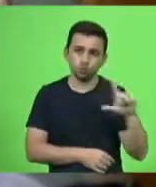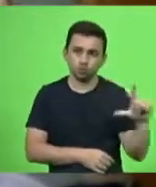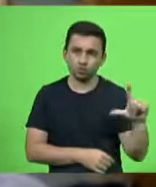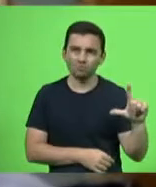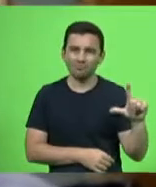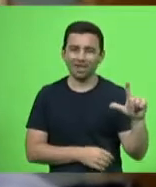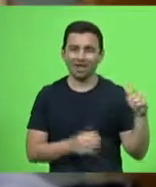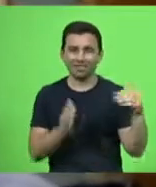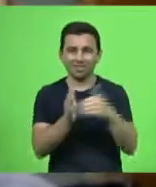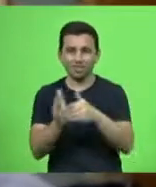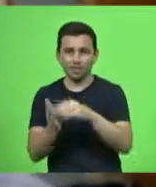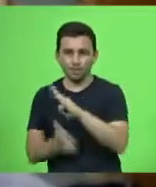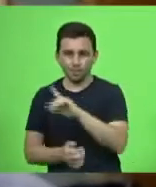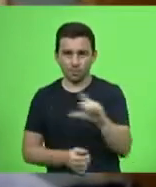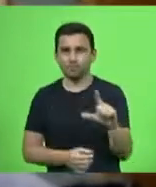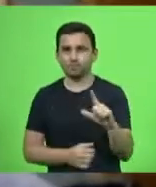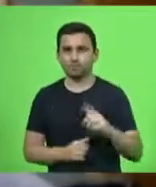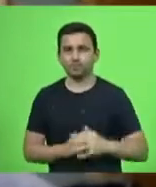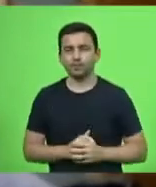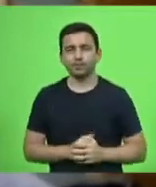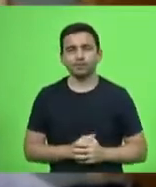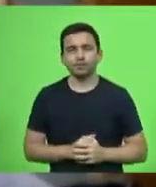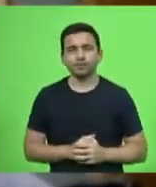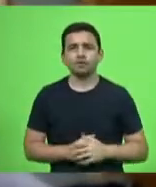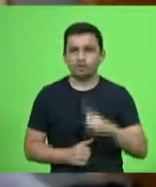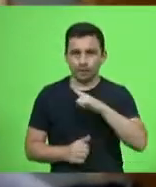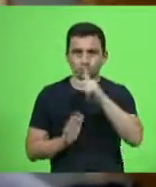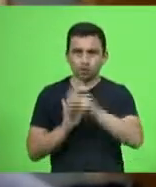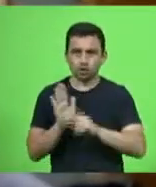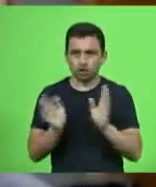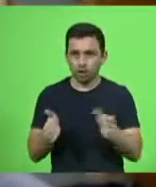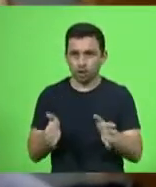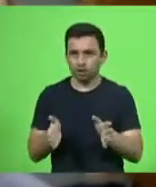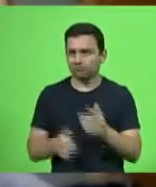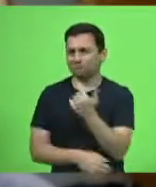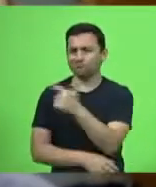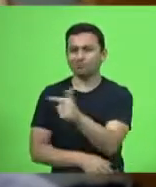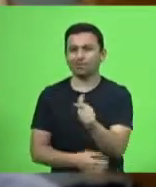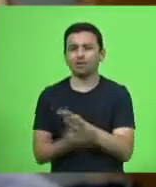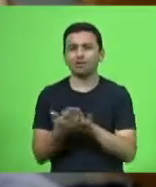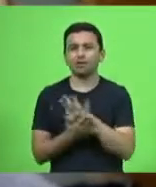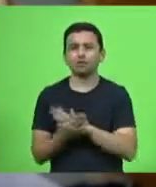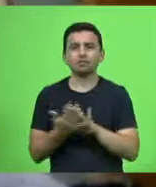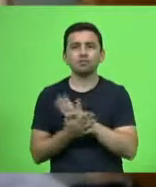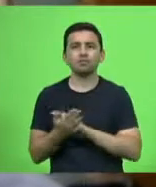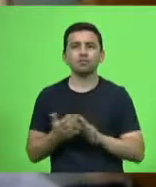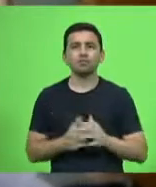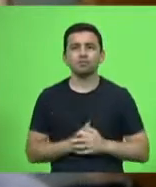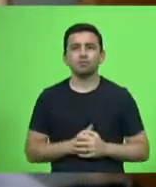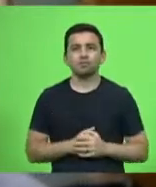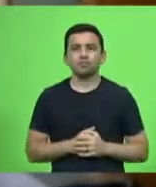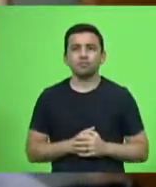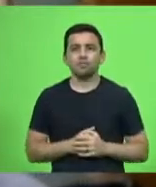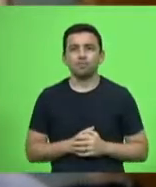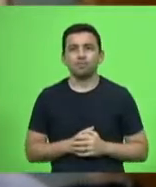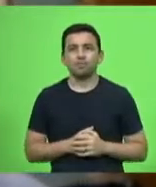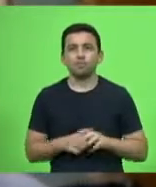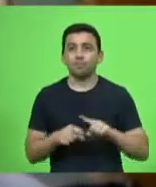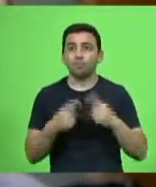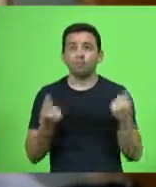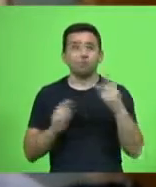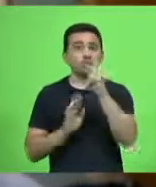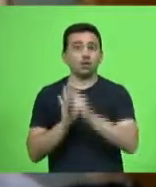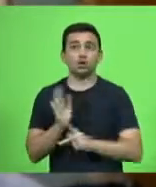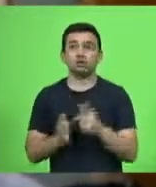cortando toda a Apiúna. E já tem projeto? Não, não tem projeto. Gente, não tem